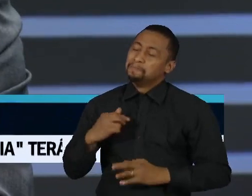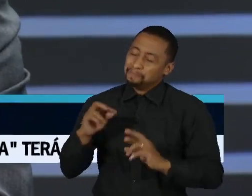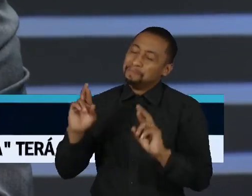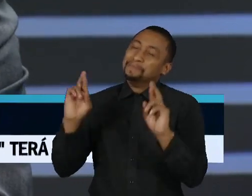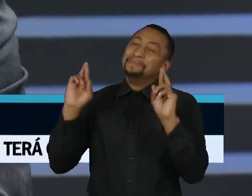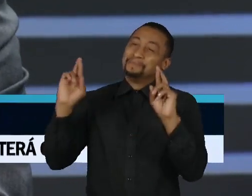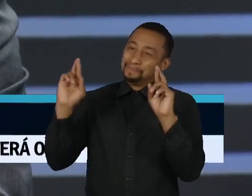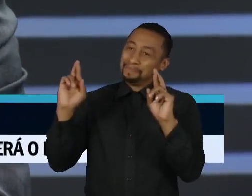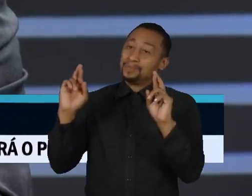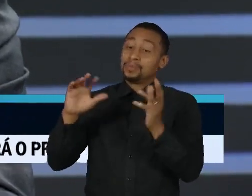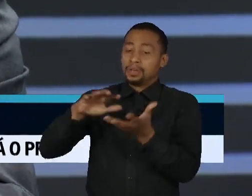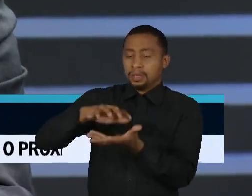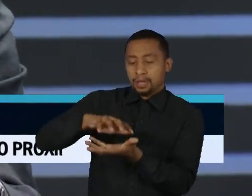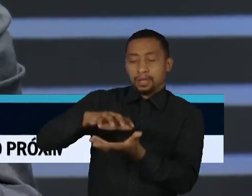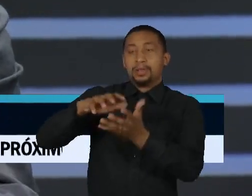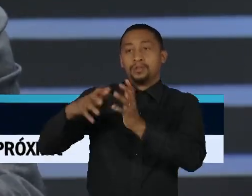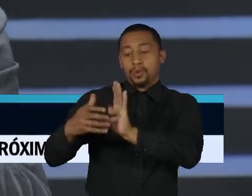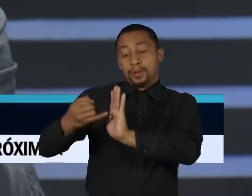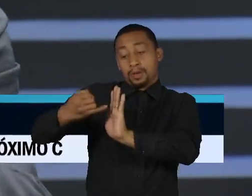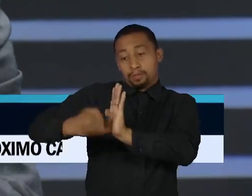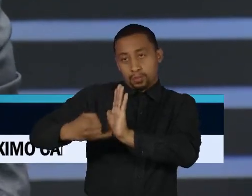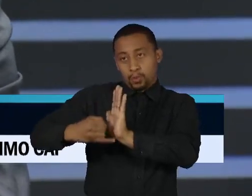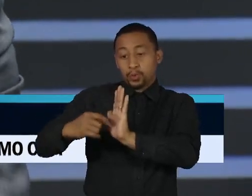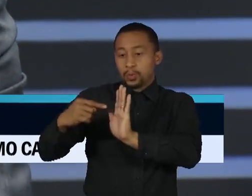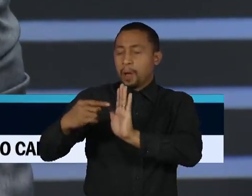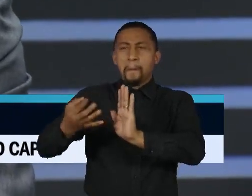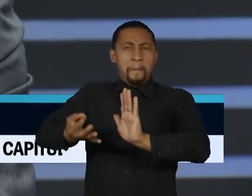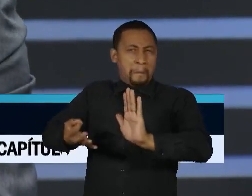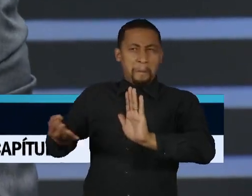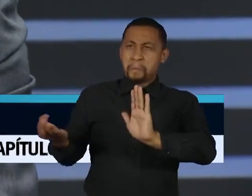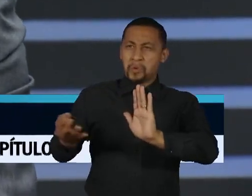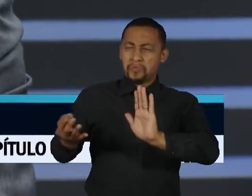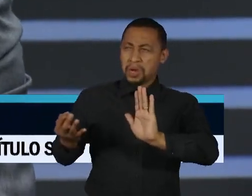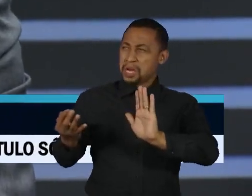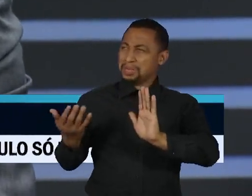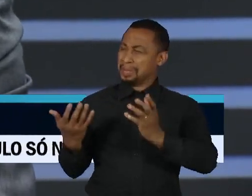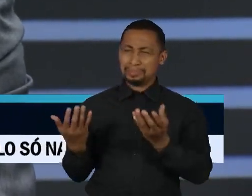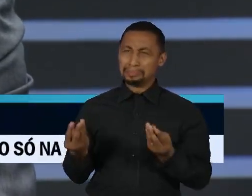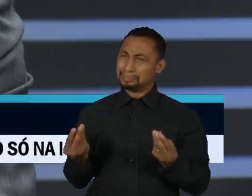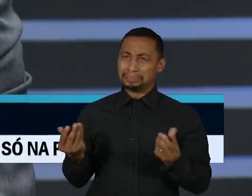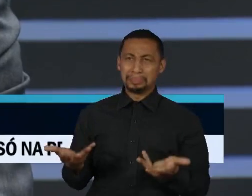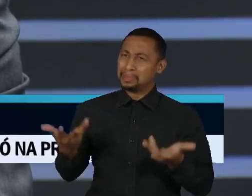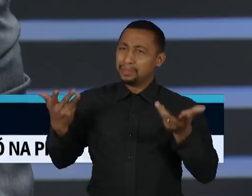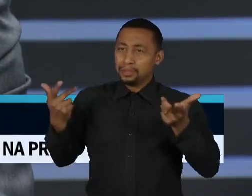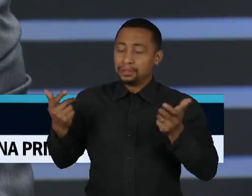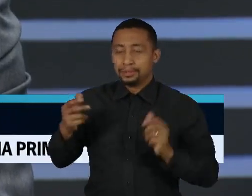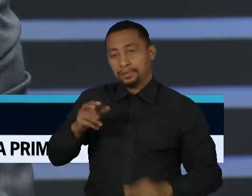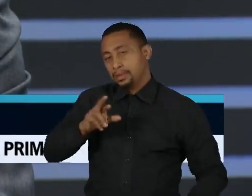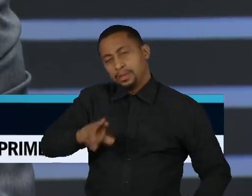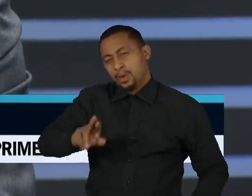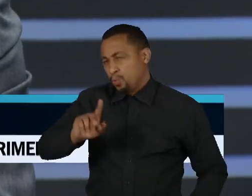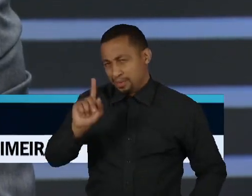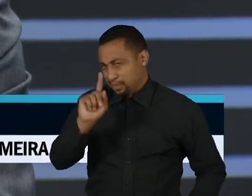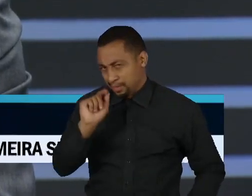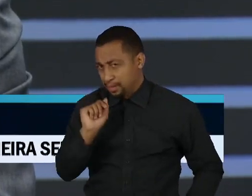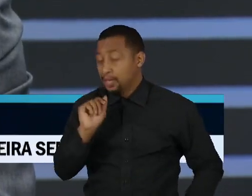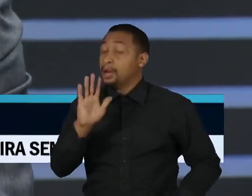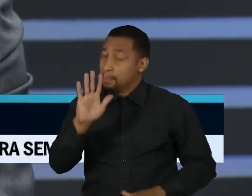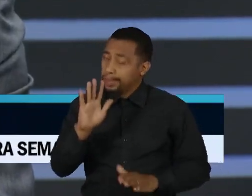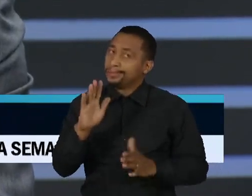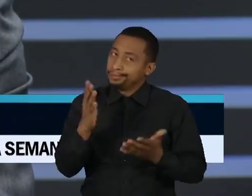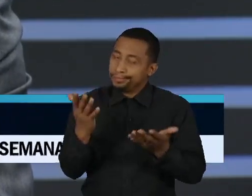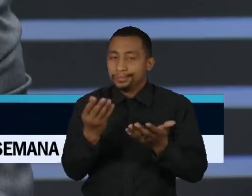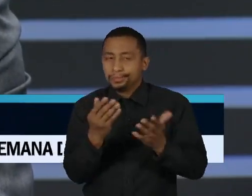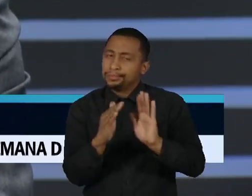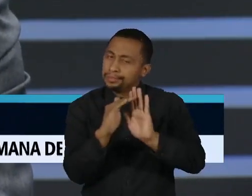que tá aí não é a reforma do sonhos todos os nossos que temos que fosse uma reforma muito melhor e houvesse uma redução de alíquotas de